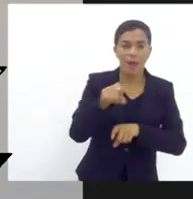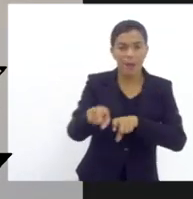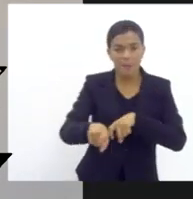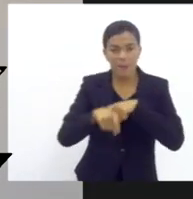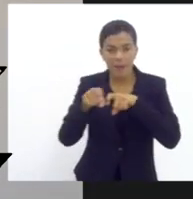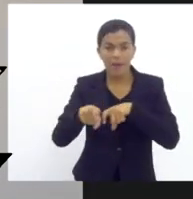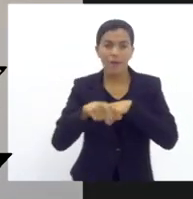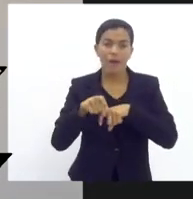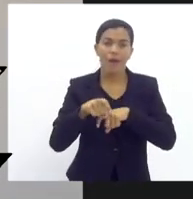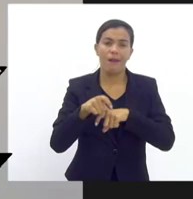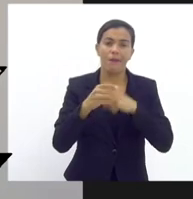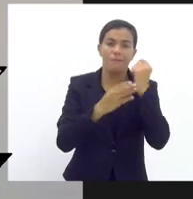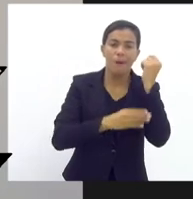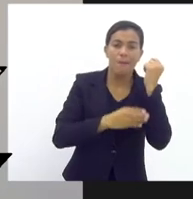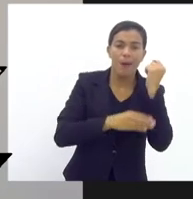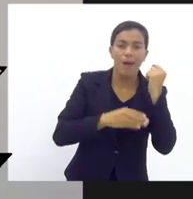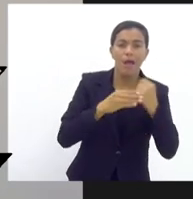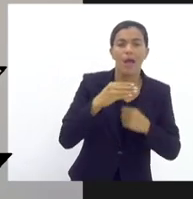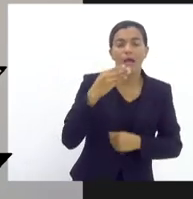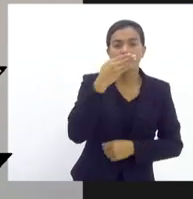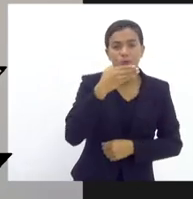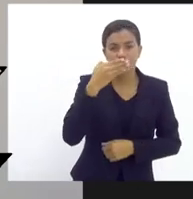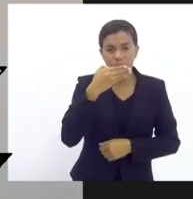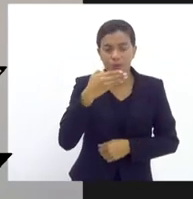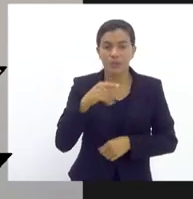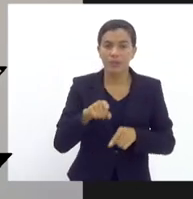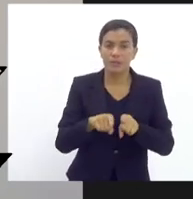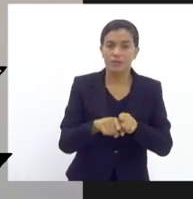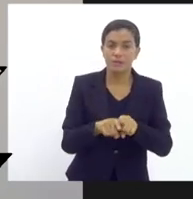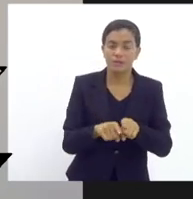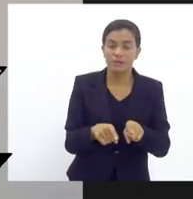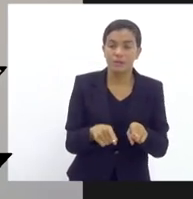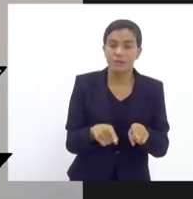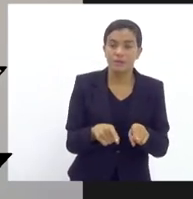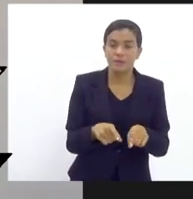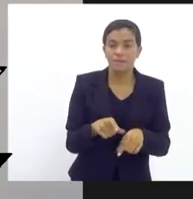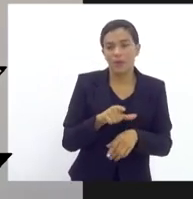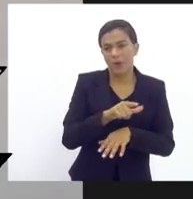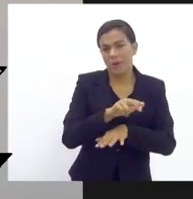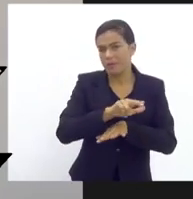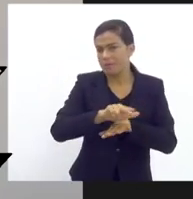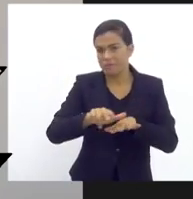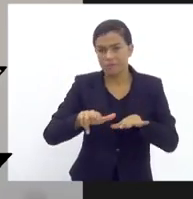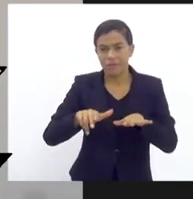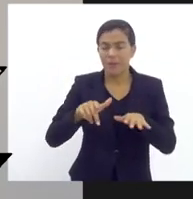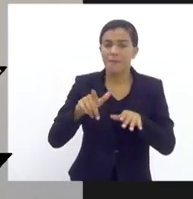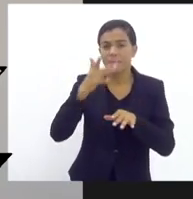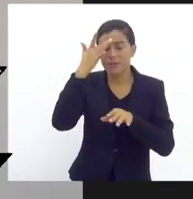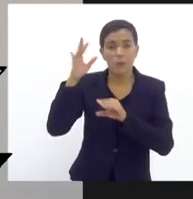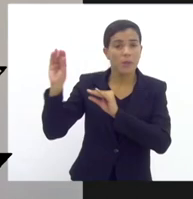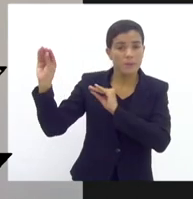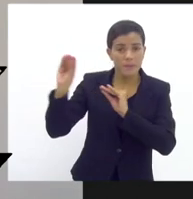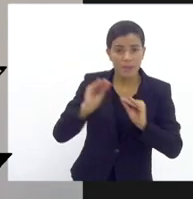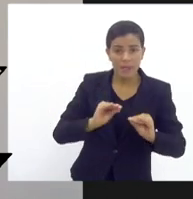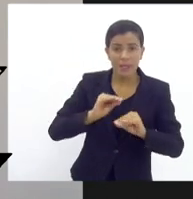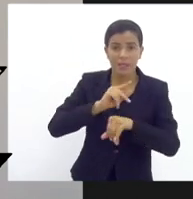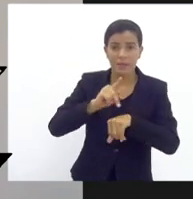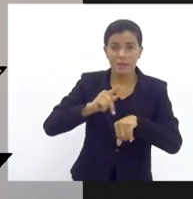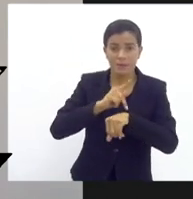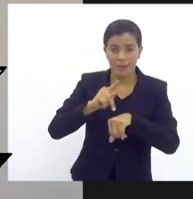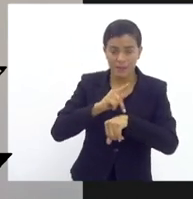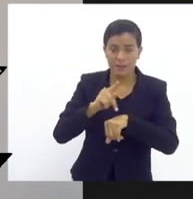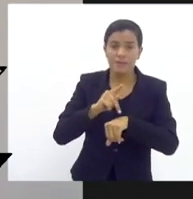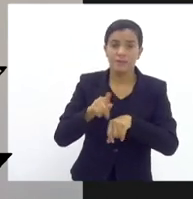cana-de-açúcar Indústria Têxtil muita gente né Imigrantes também enfim né